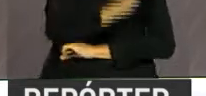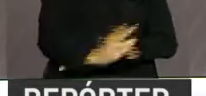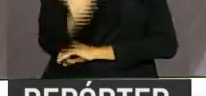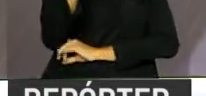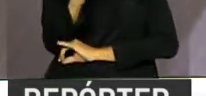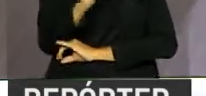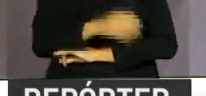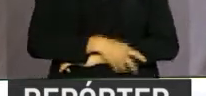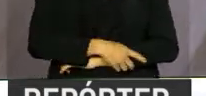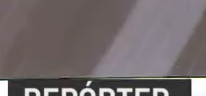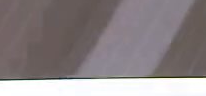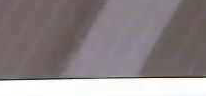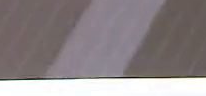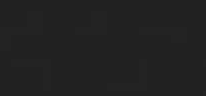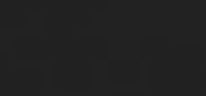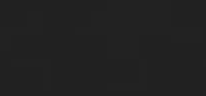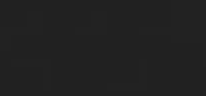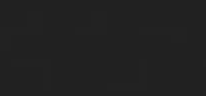governo federal